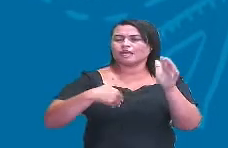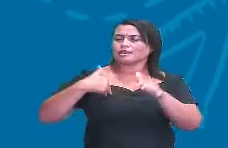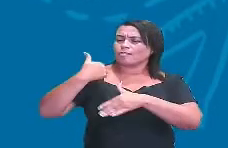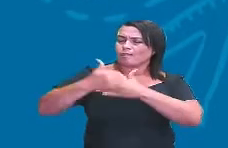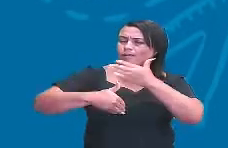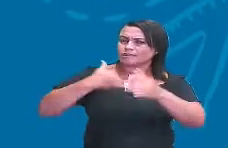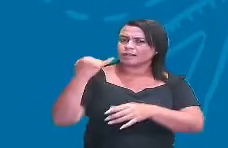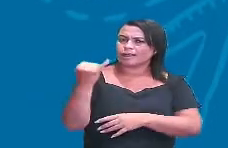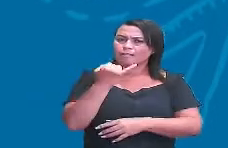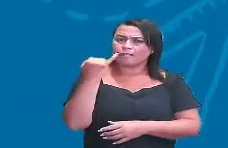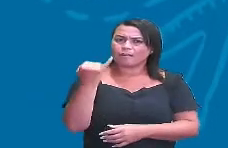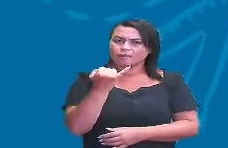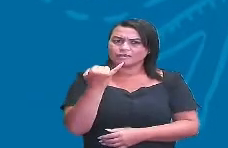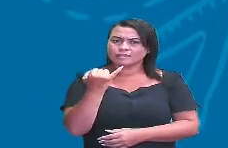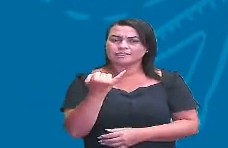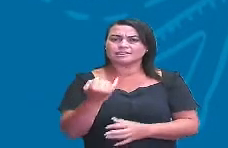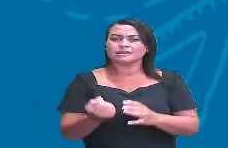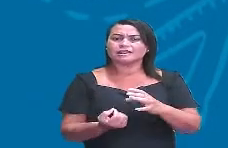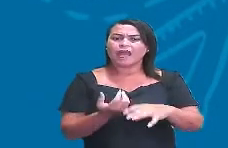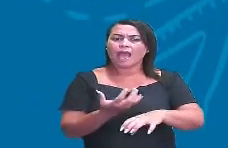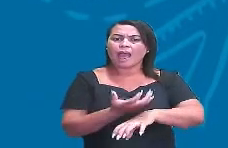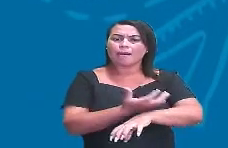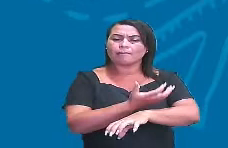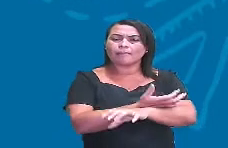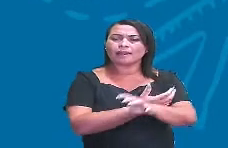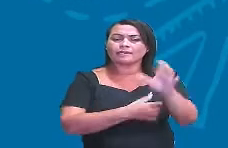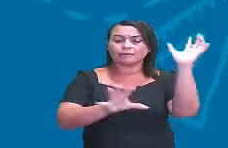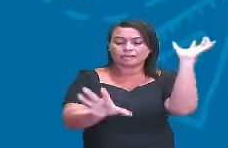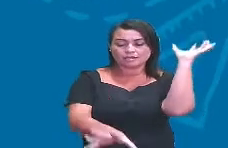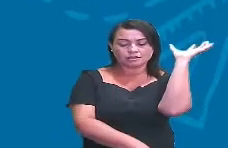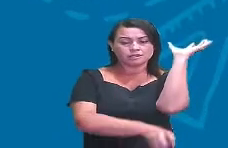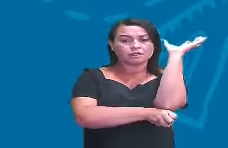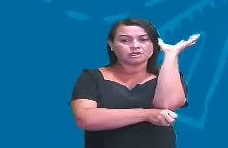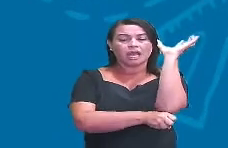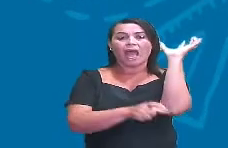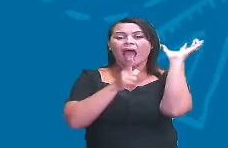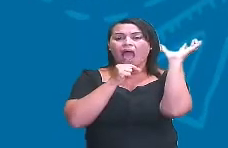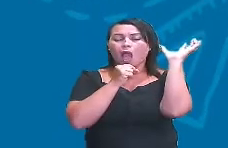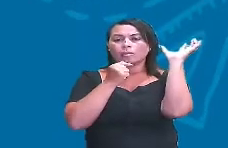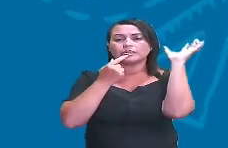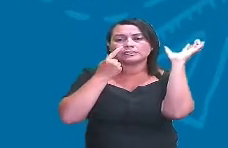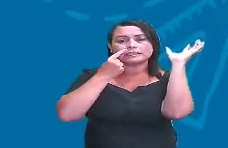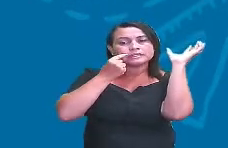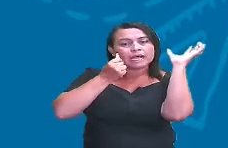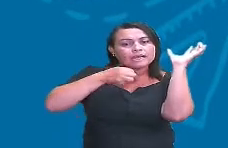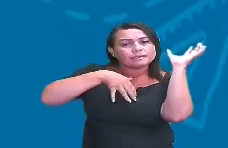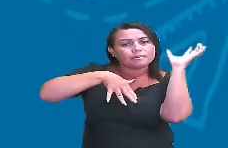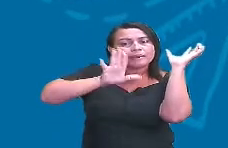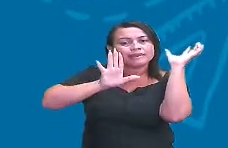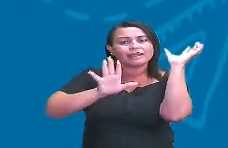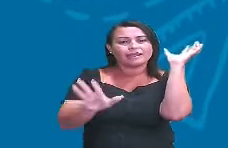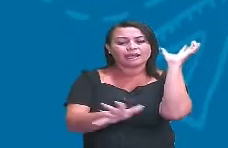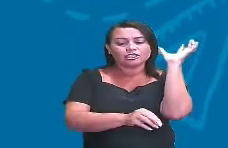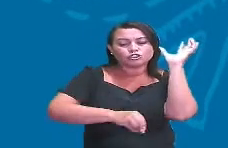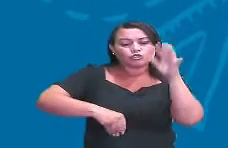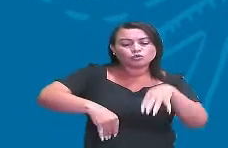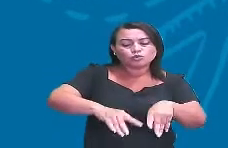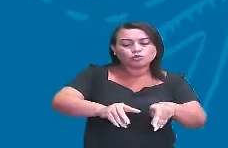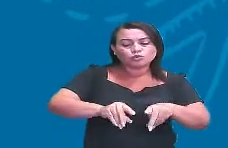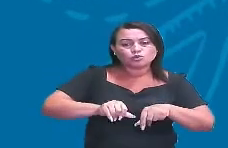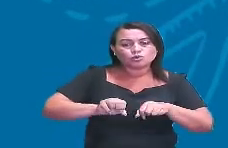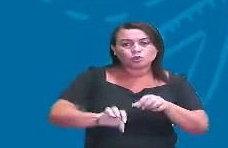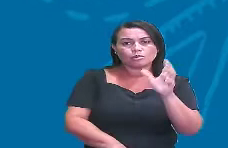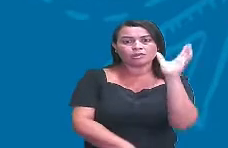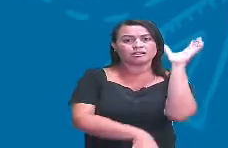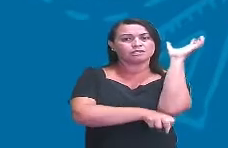que a planta ela retire através das suas raízes água e sais minerais do solo, tá certo? Para se nutrir